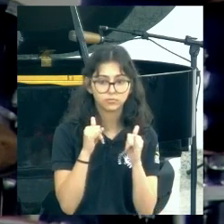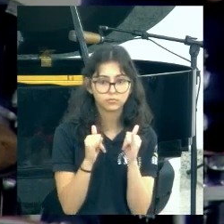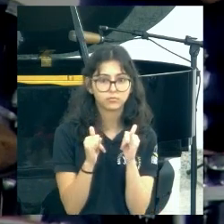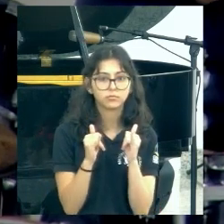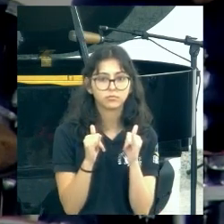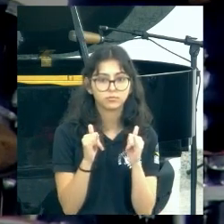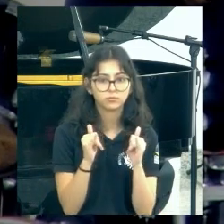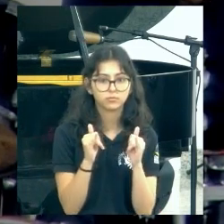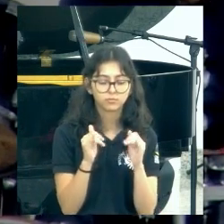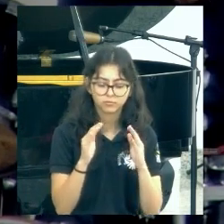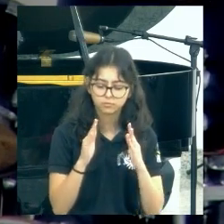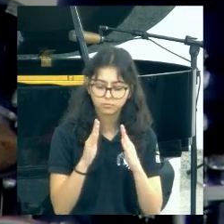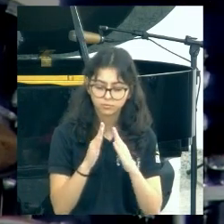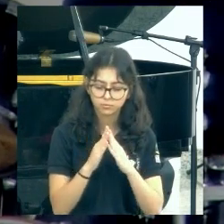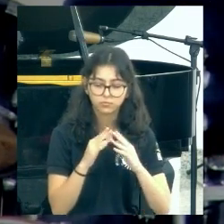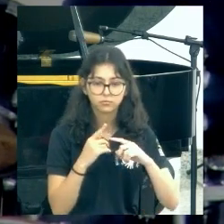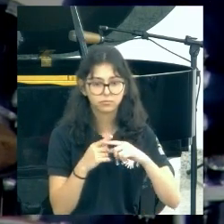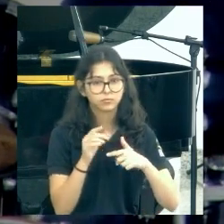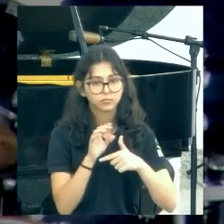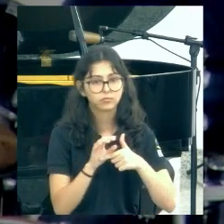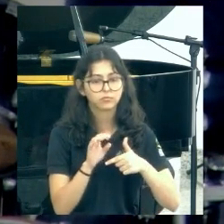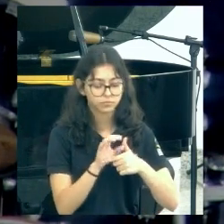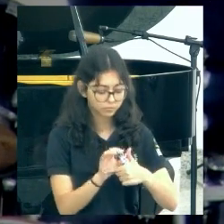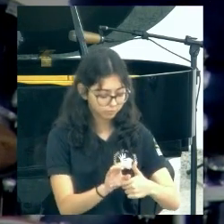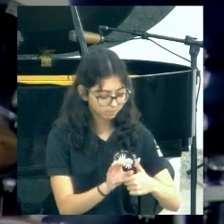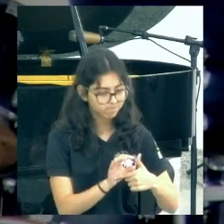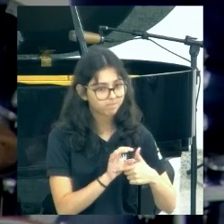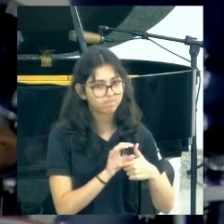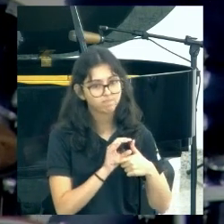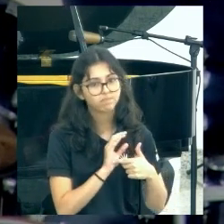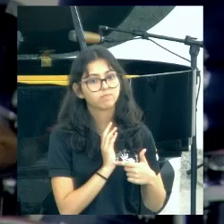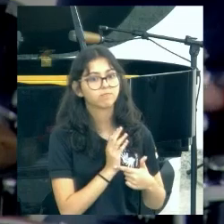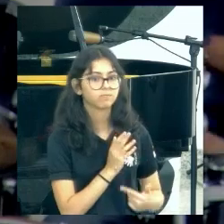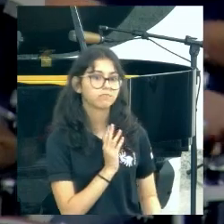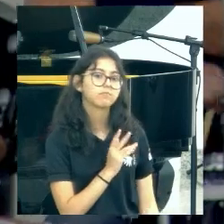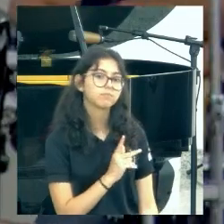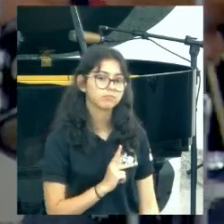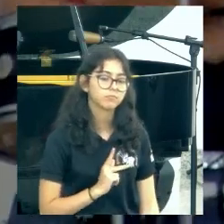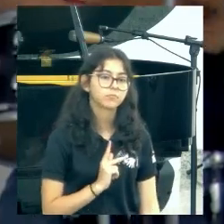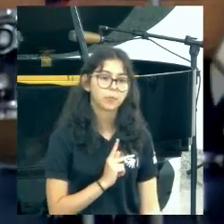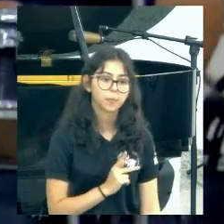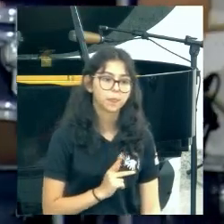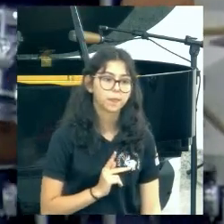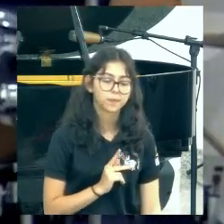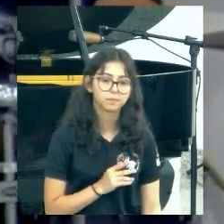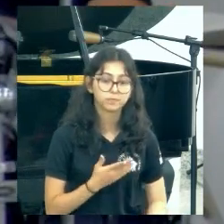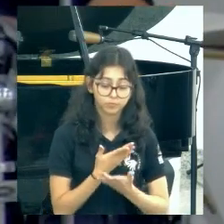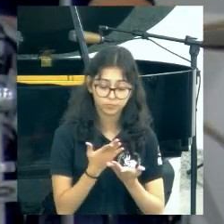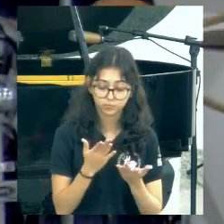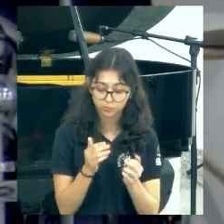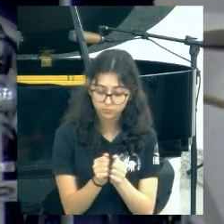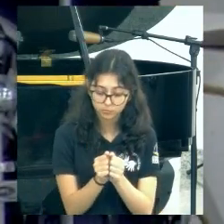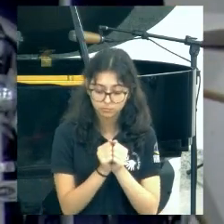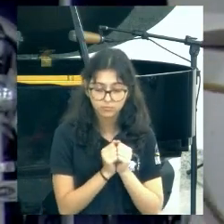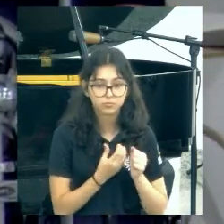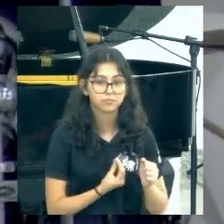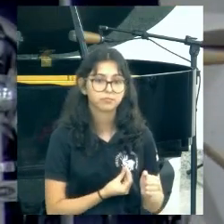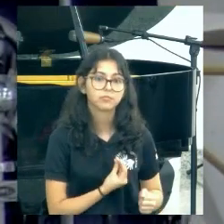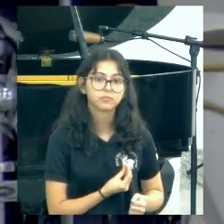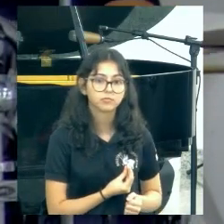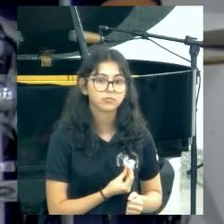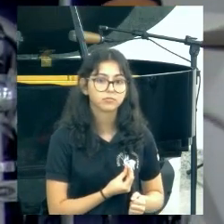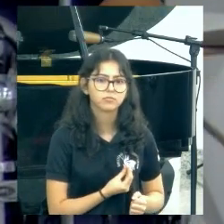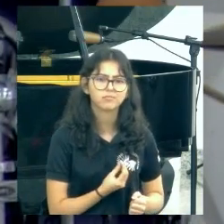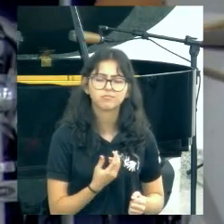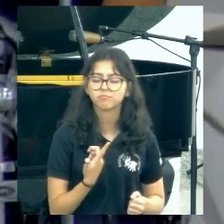escrita no coração dele: vocês fazem parte da minha vida, e não tem como a gente apagar aquilo que foi escrito no coração,